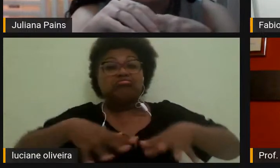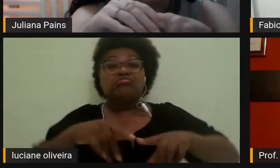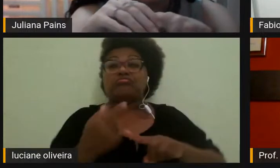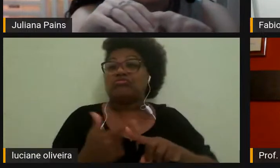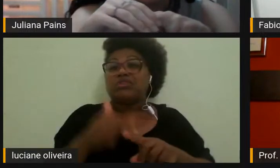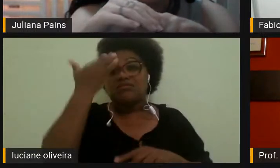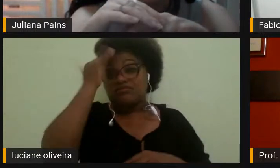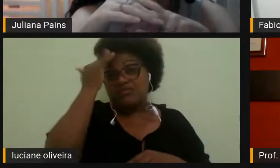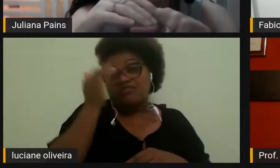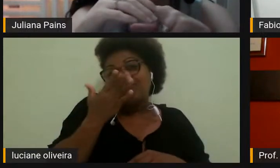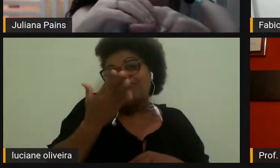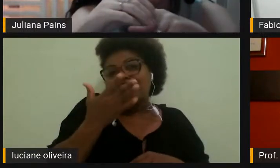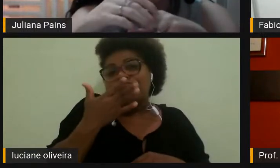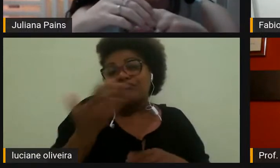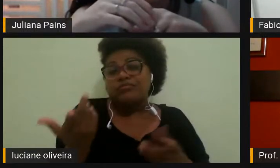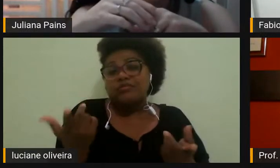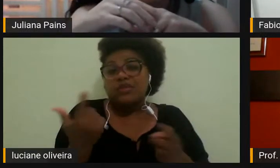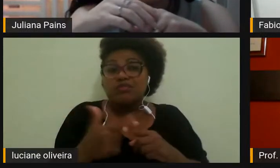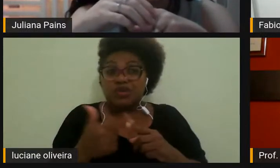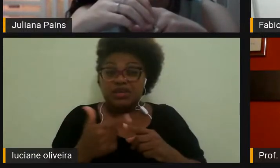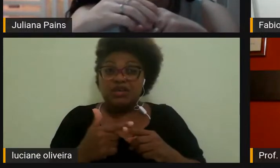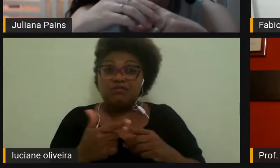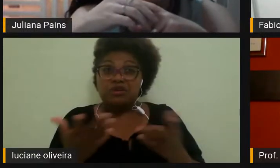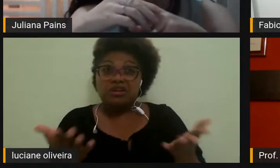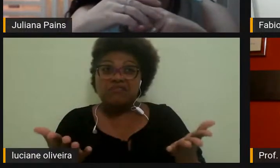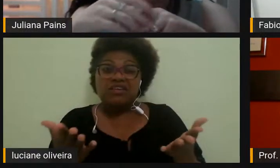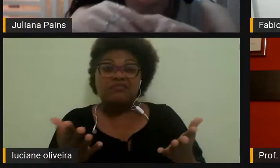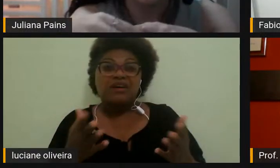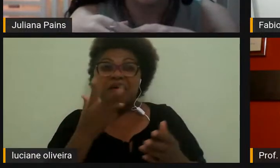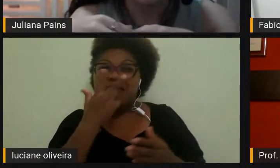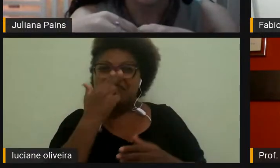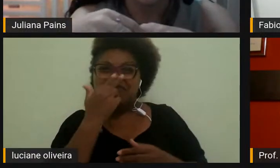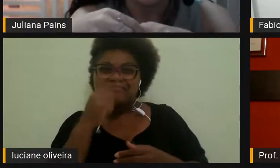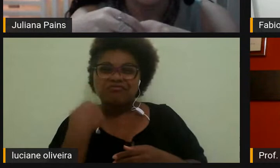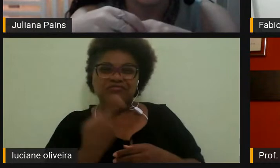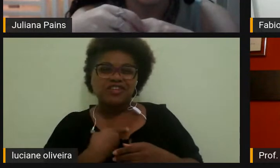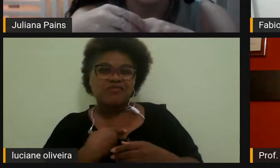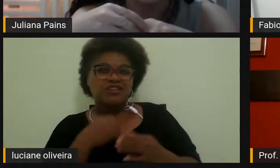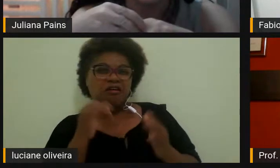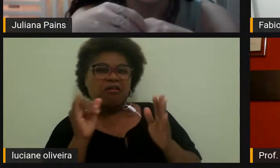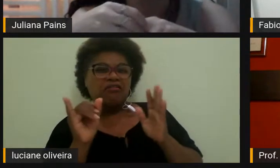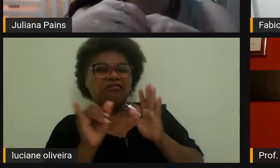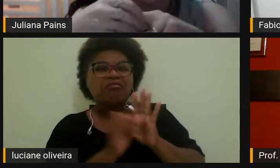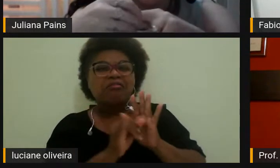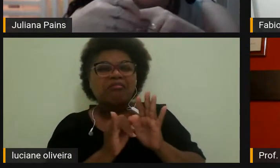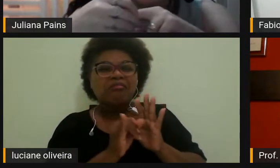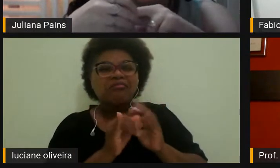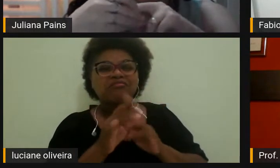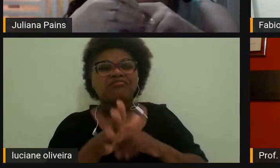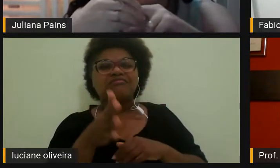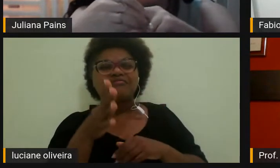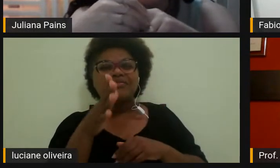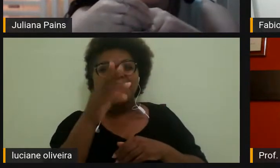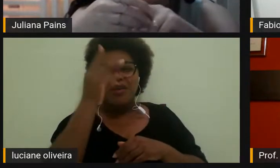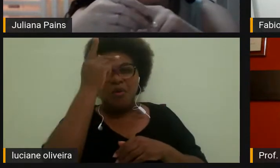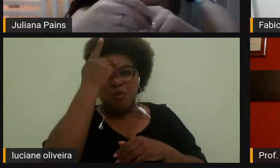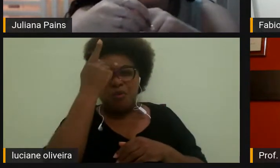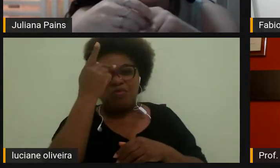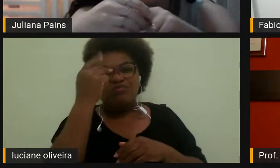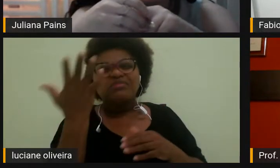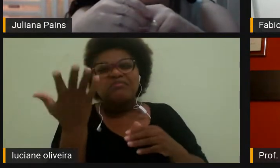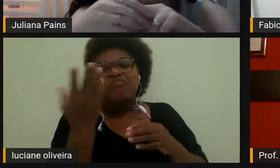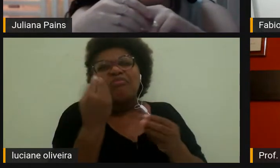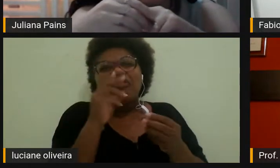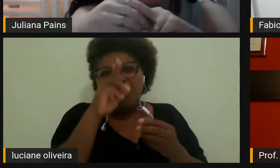por incrível que pareça né Nós temos opção de identidade forte é porque a pessoa é cega a pessoa não tem identidade então pelo